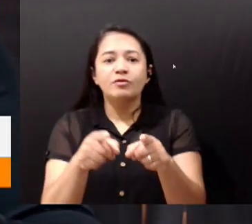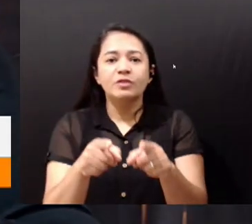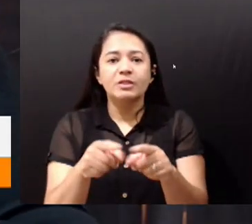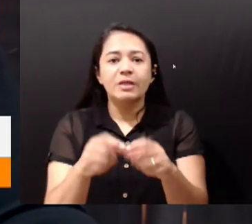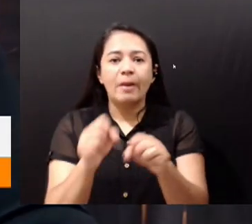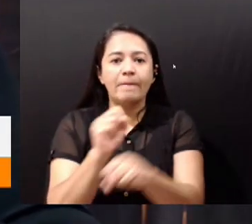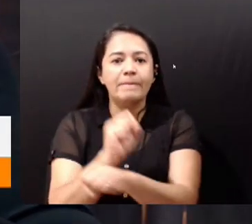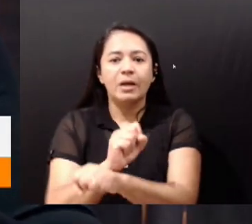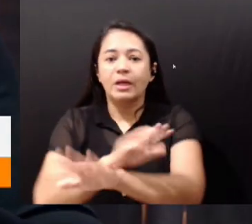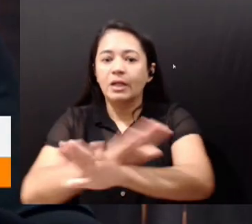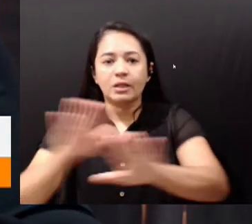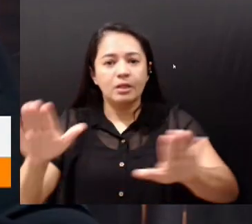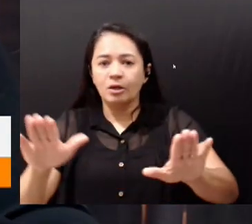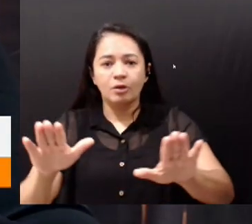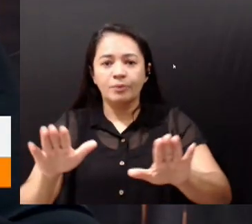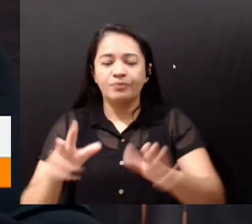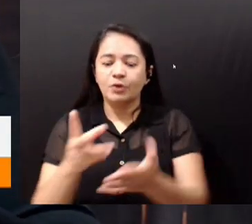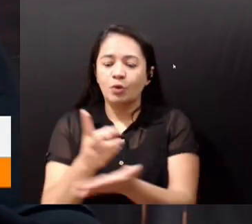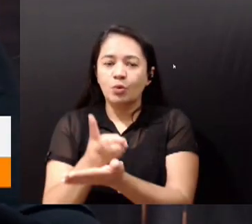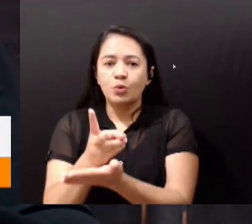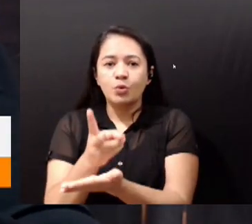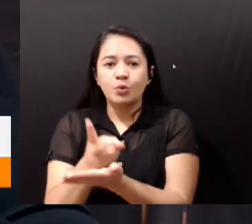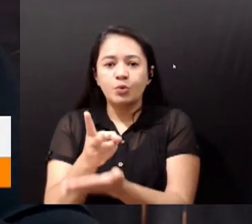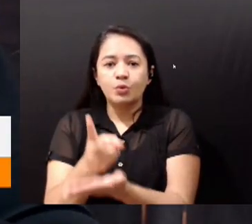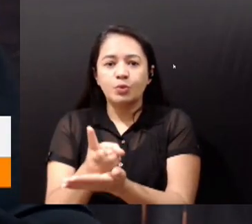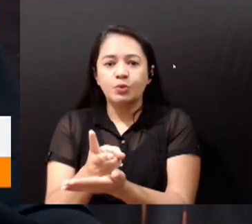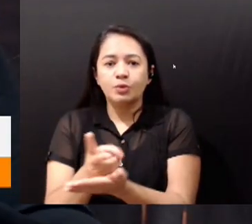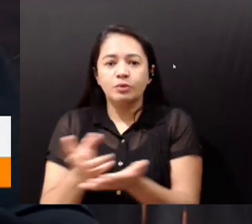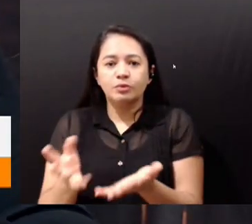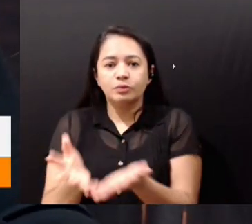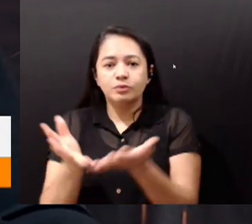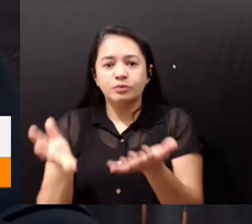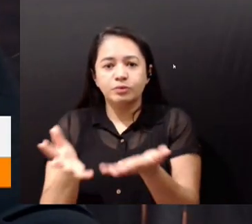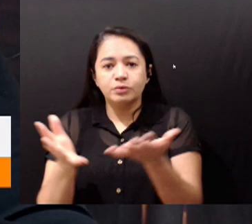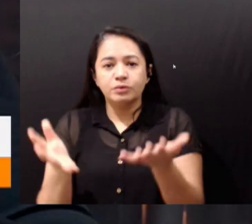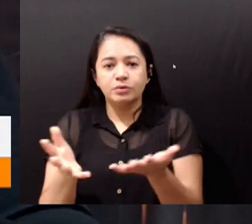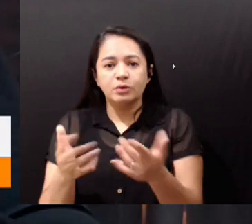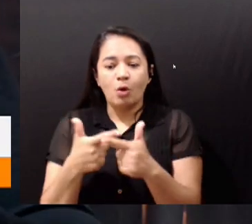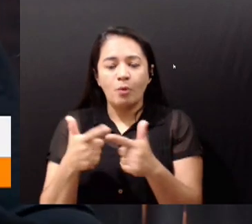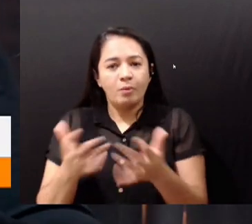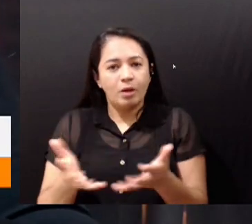só continuar alimentando o seu problema, a sua questão,